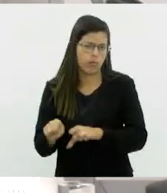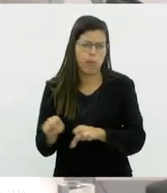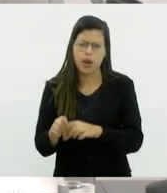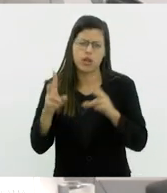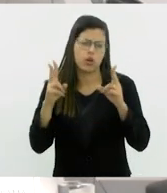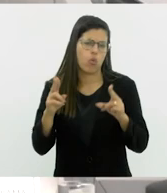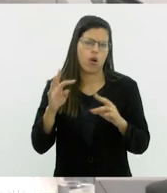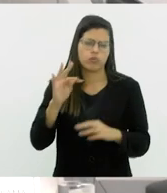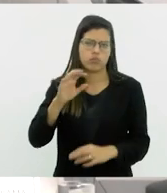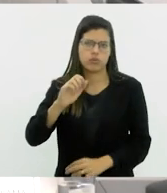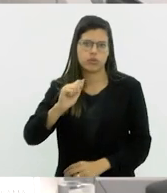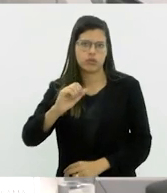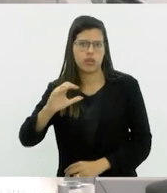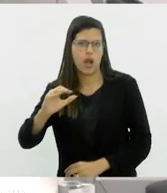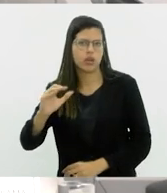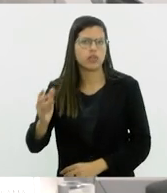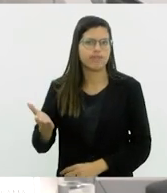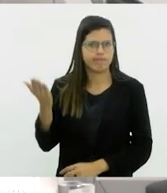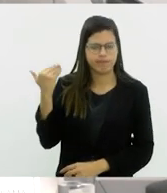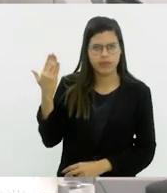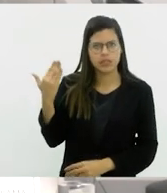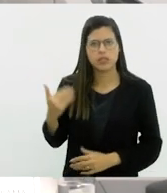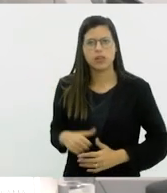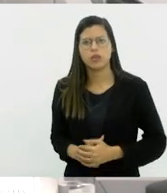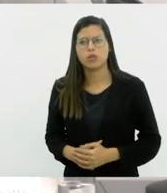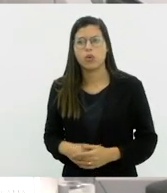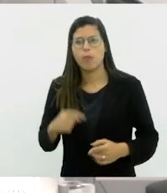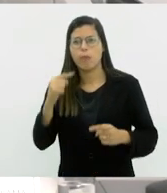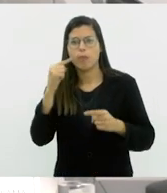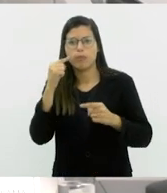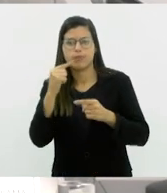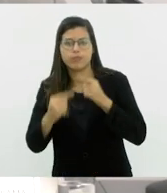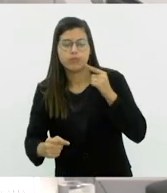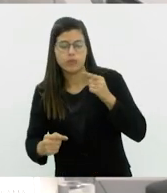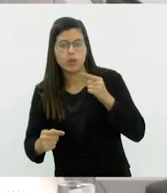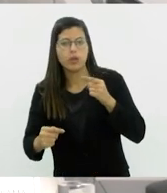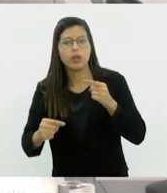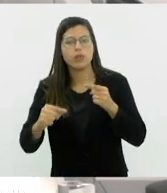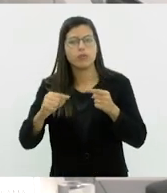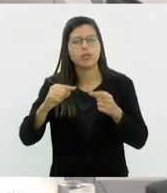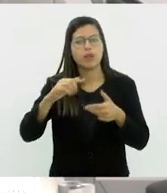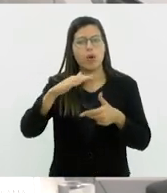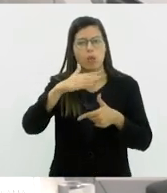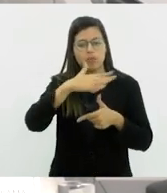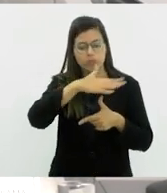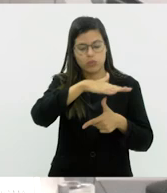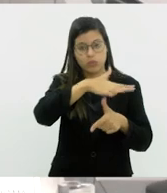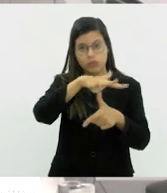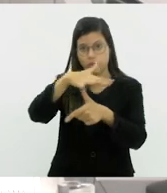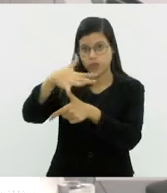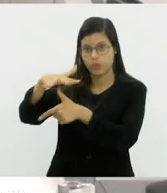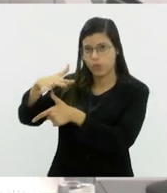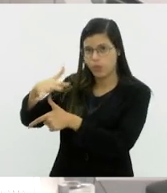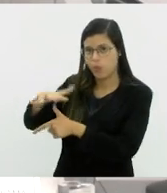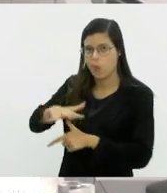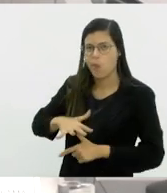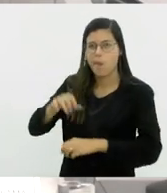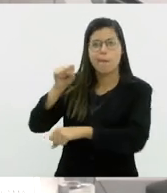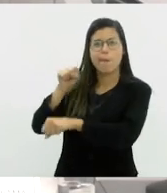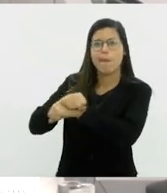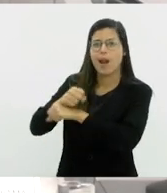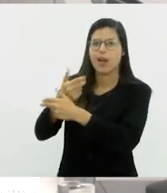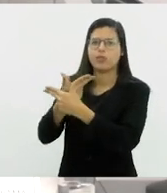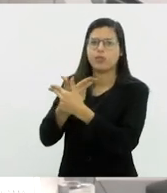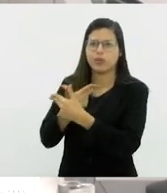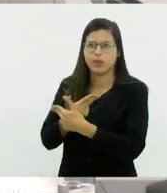anterior. Proibição do voo pairado em torno do Cristo durante os voos panorâmicos, com alguma exceção quando